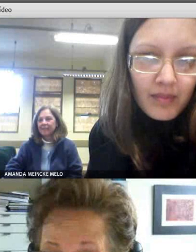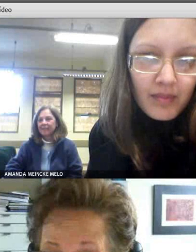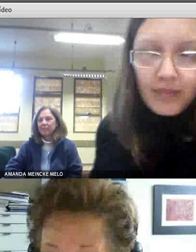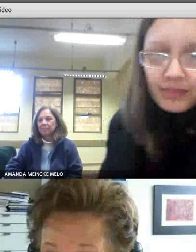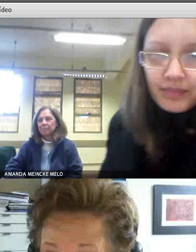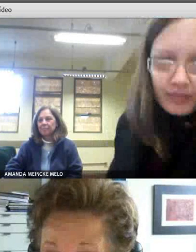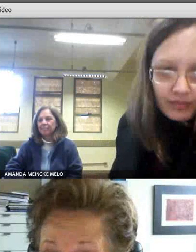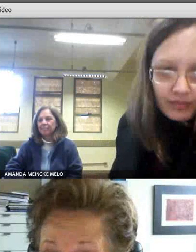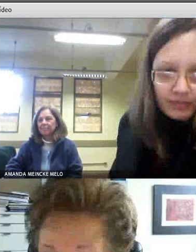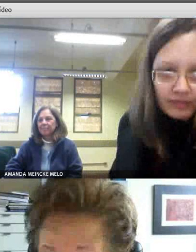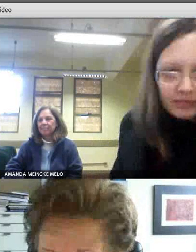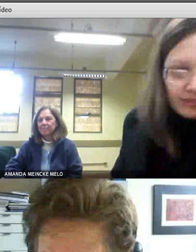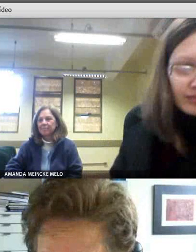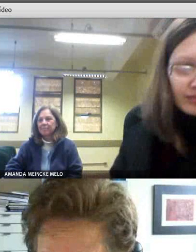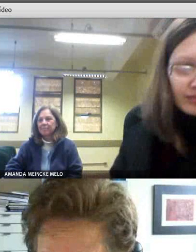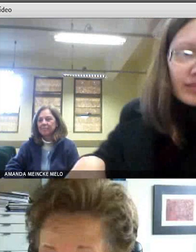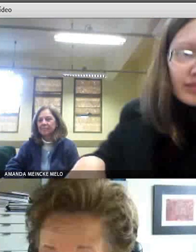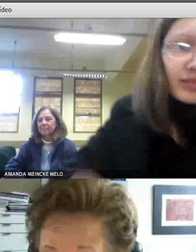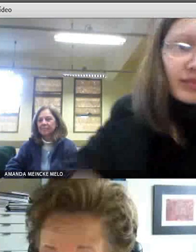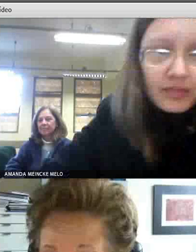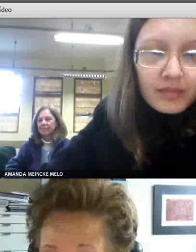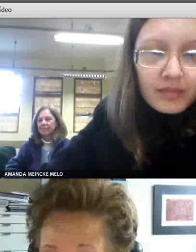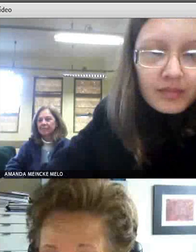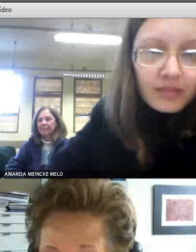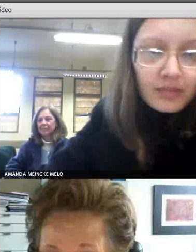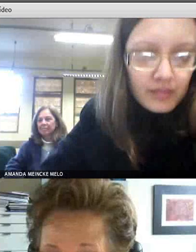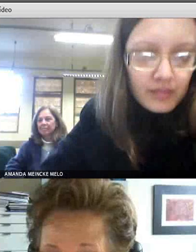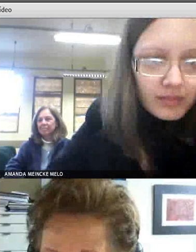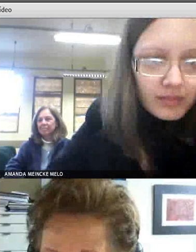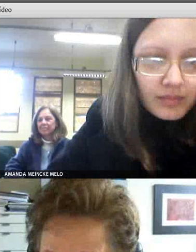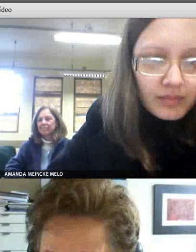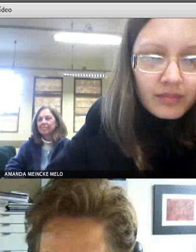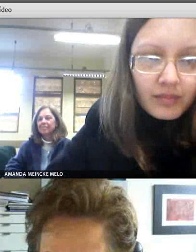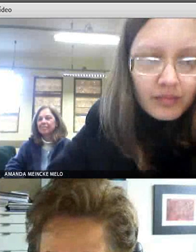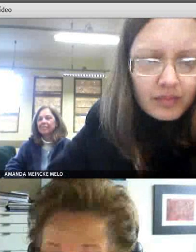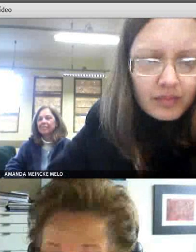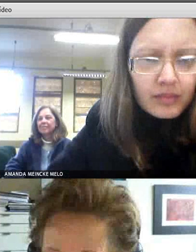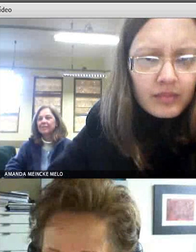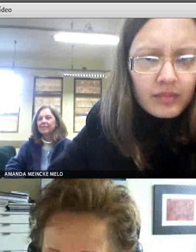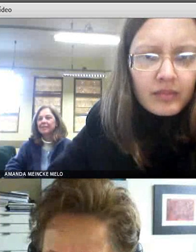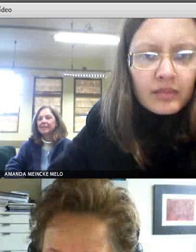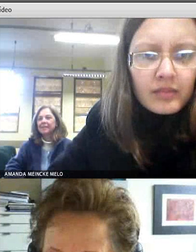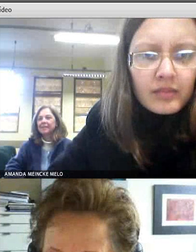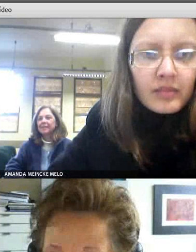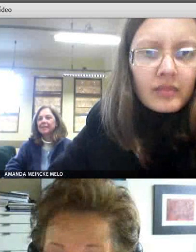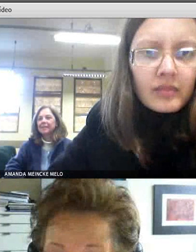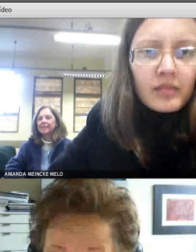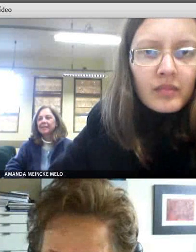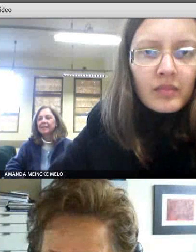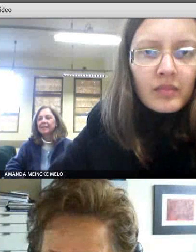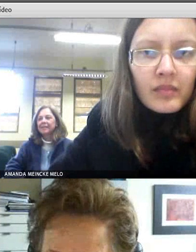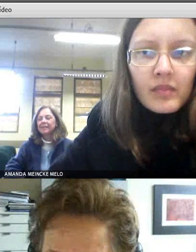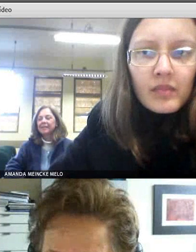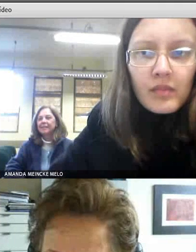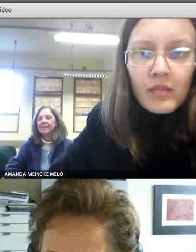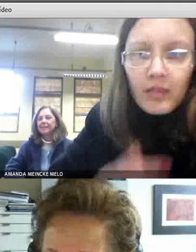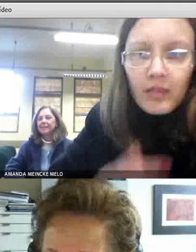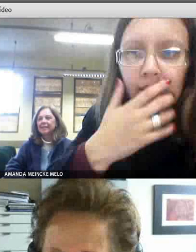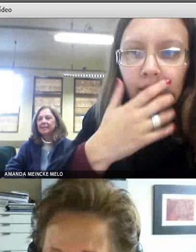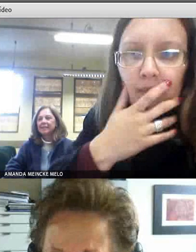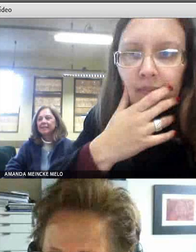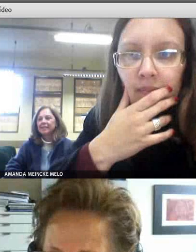oferecer massagem muscular para os professores desestressarem, relaxarem a tensão.